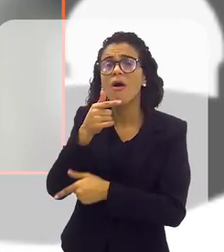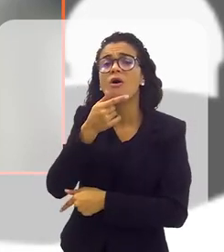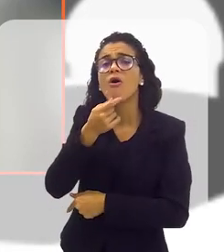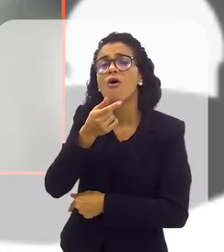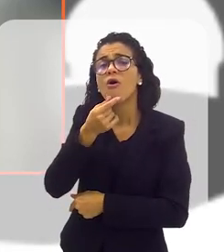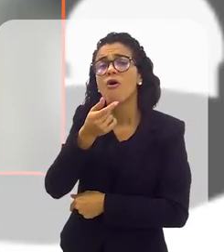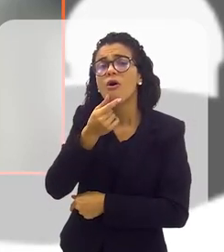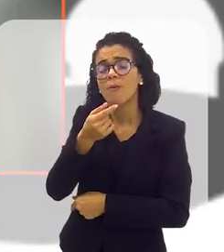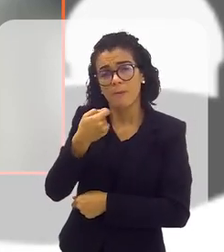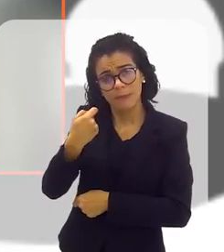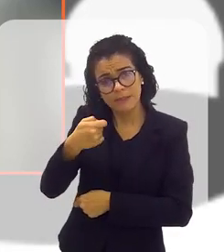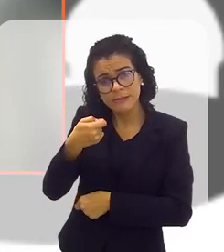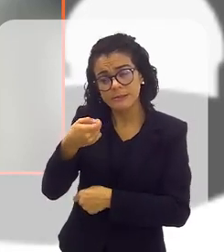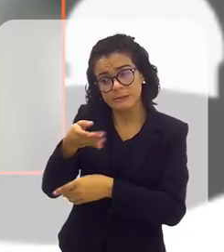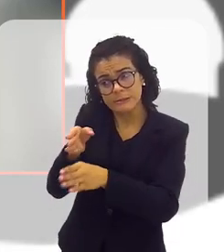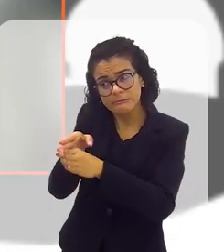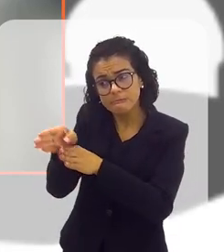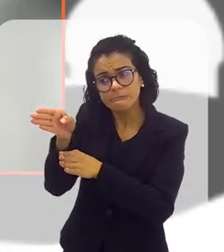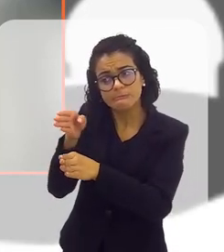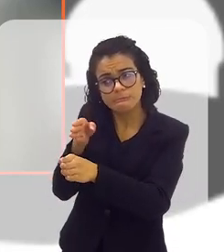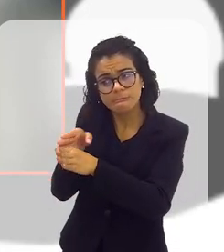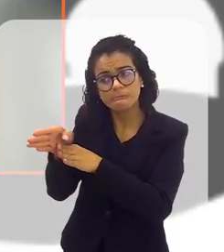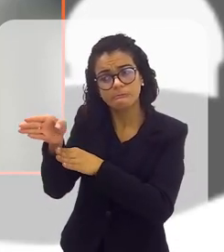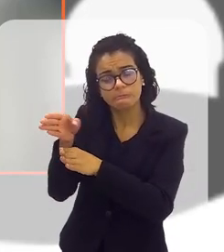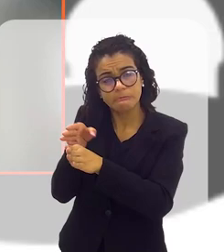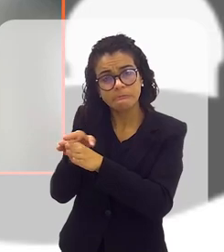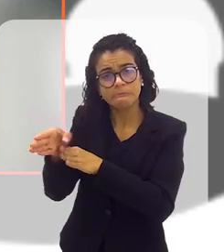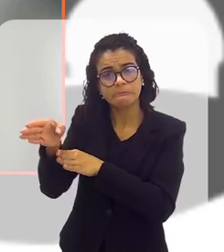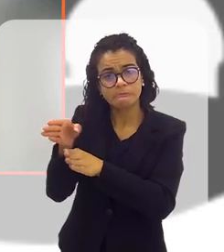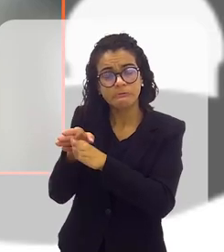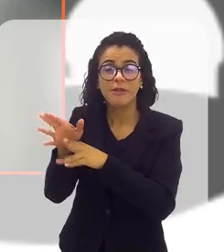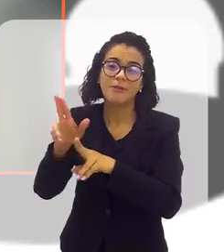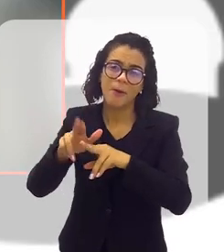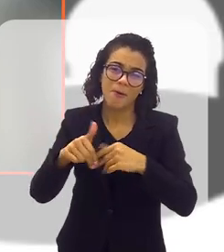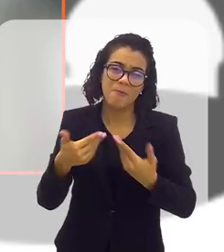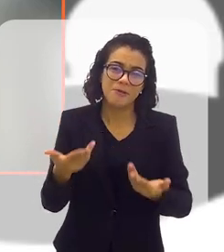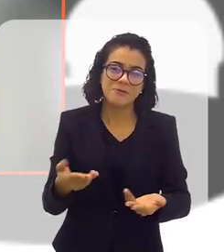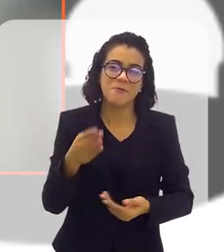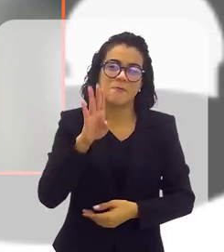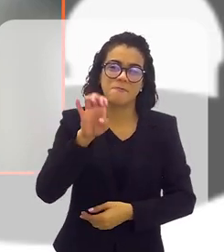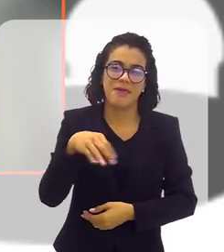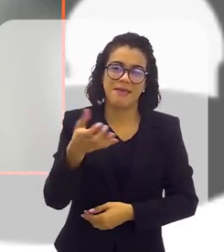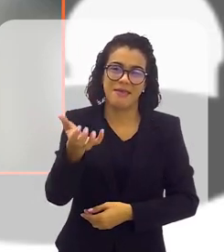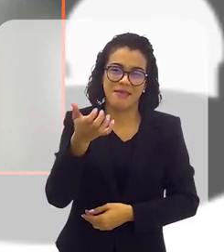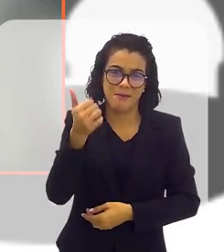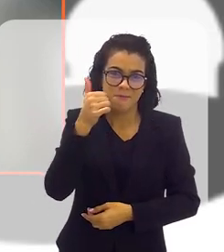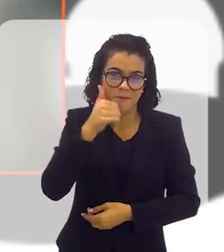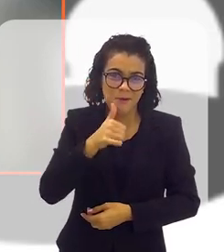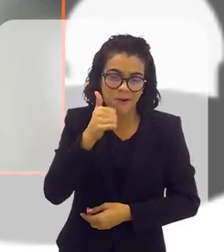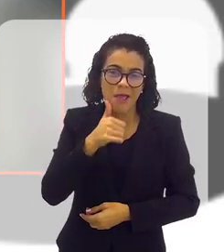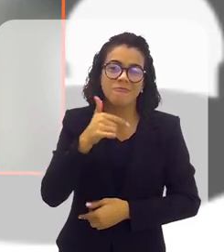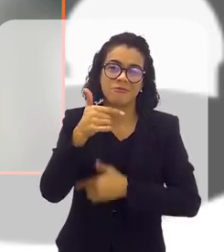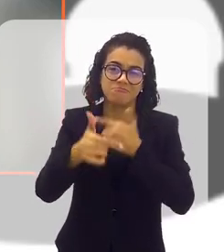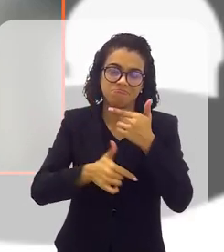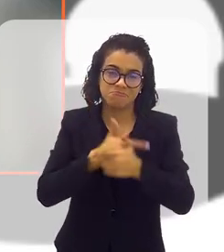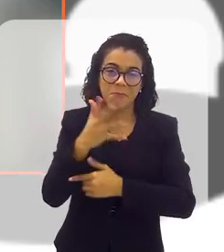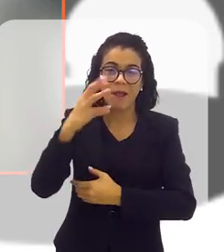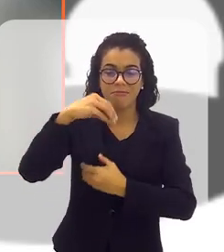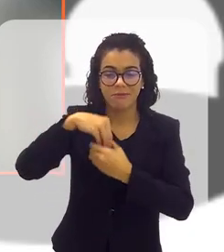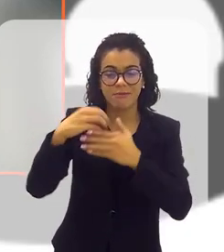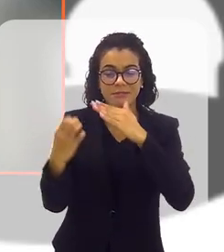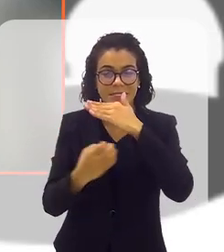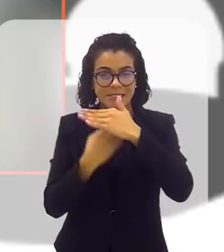homens que precisam ser orientados, né, e direcionados. Então, o Bem Querer Mulher também faz esse trabalho